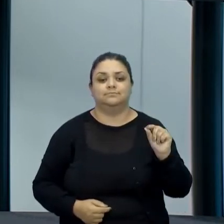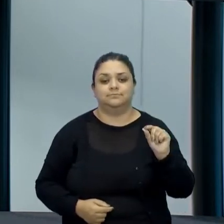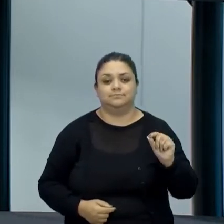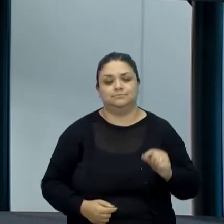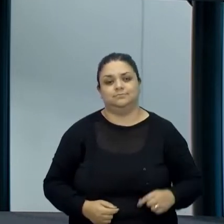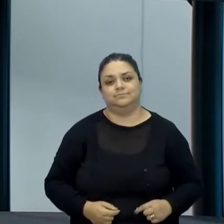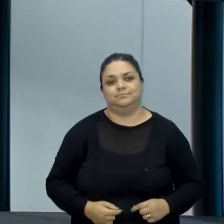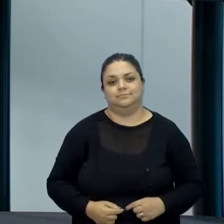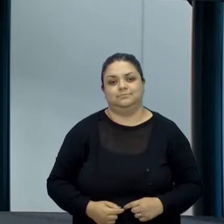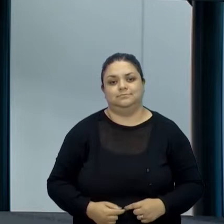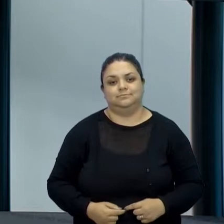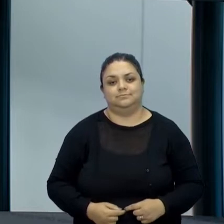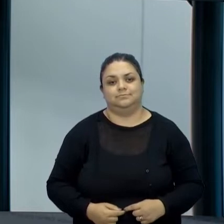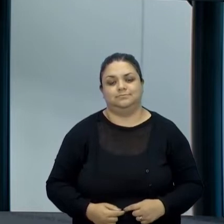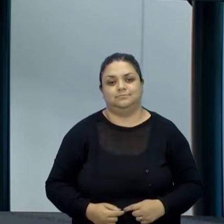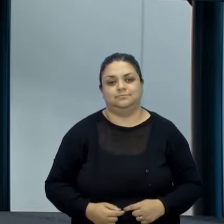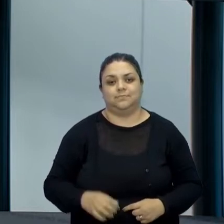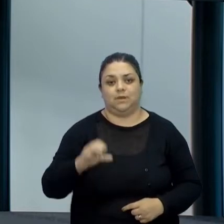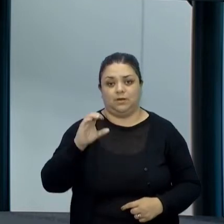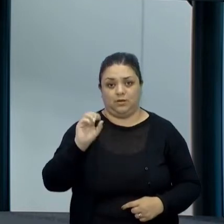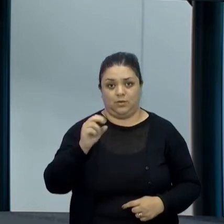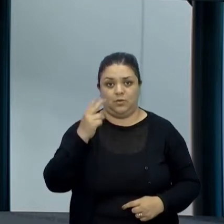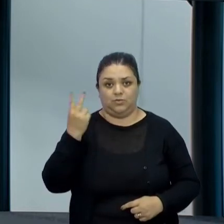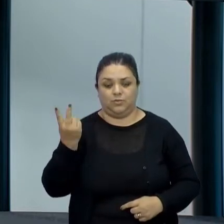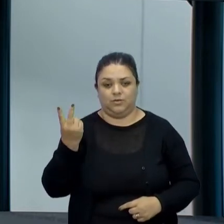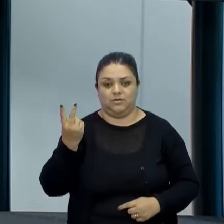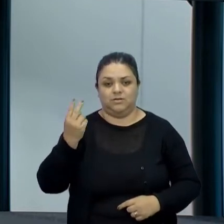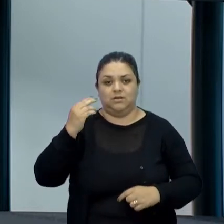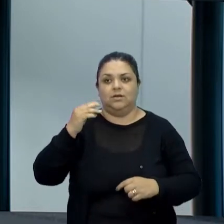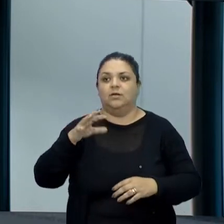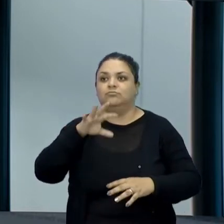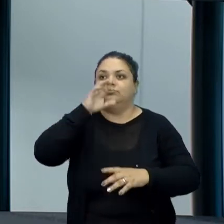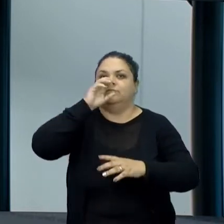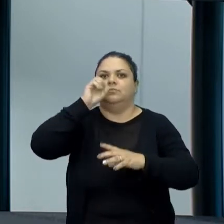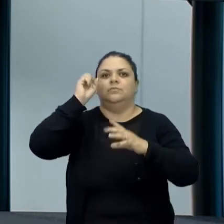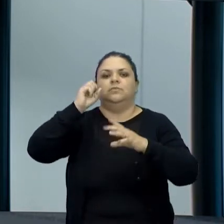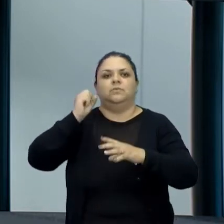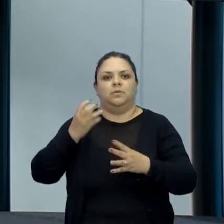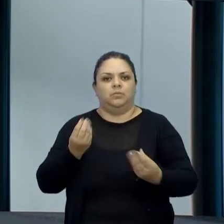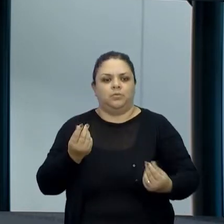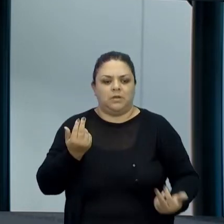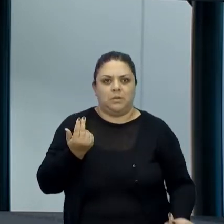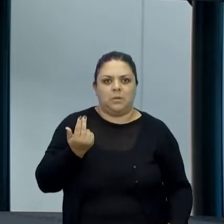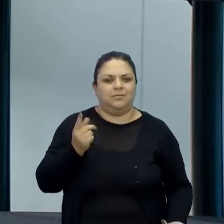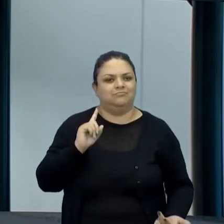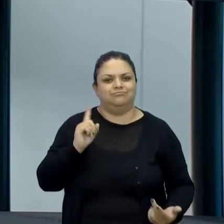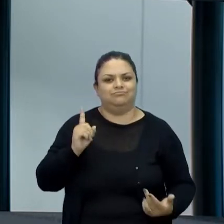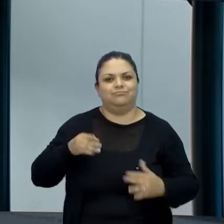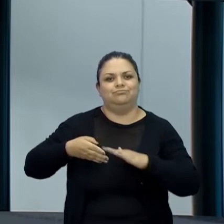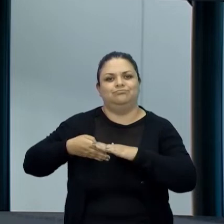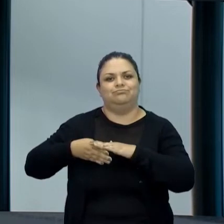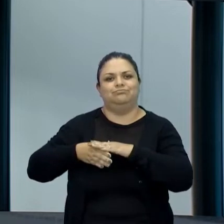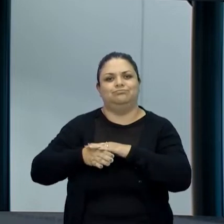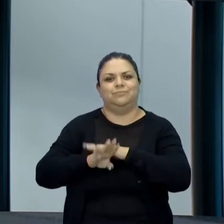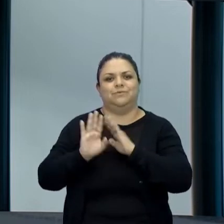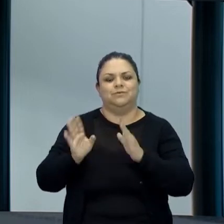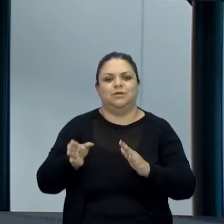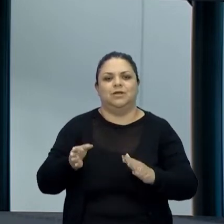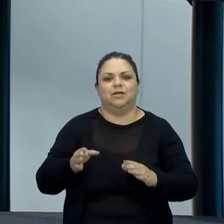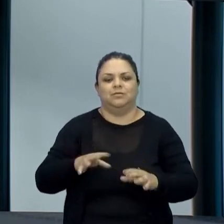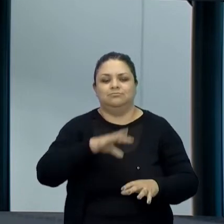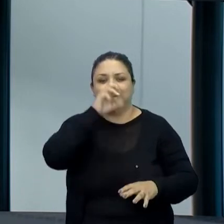essa quantidade de oxigênio disponível, ela cai. E o seu corpo, que já estava acostumado a uma